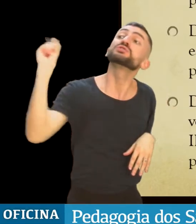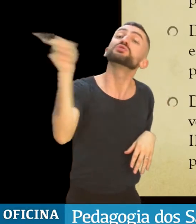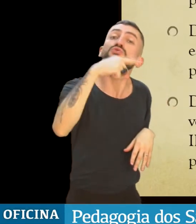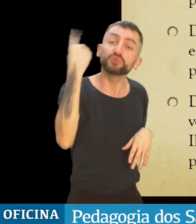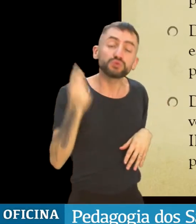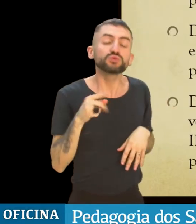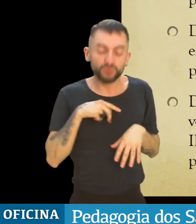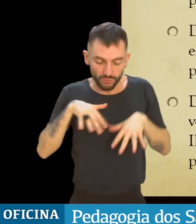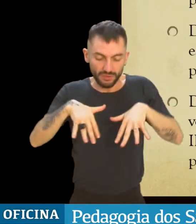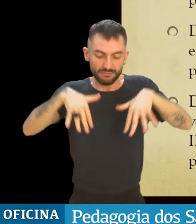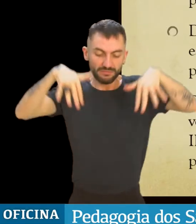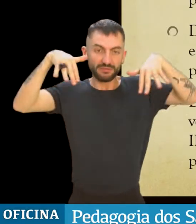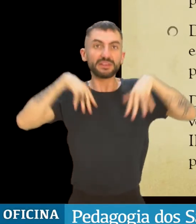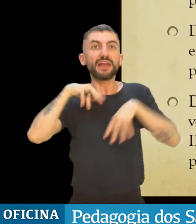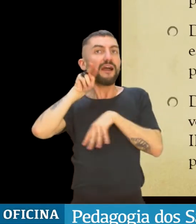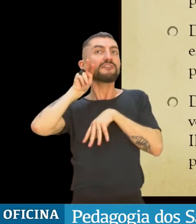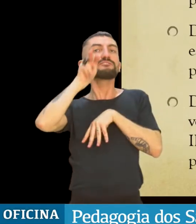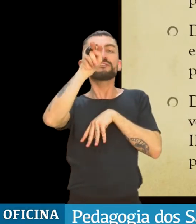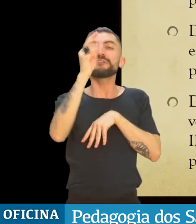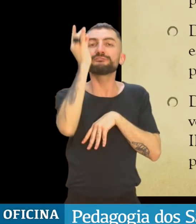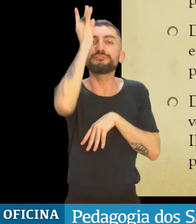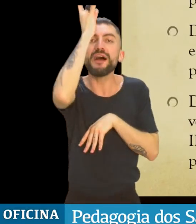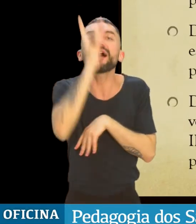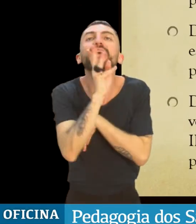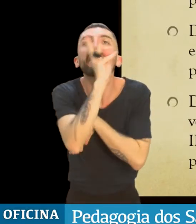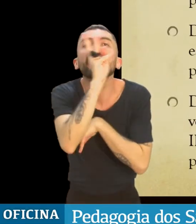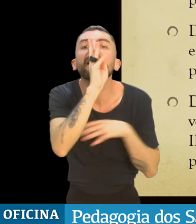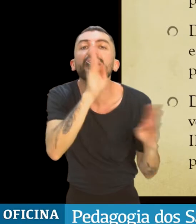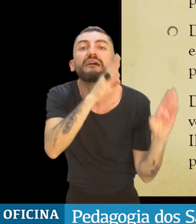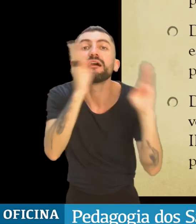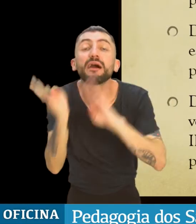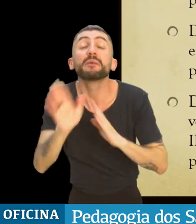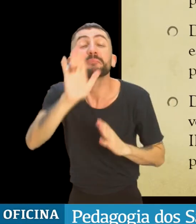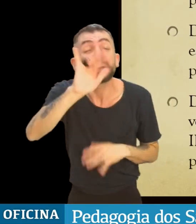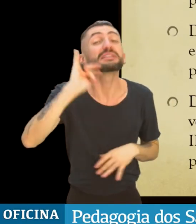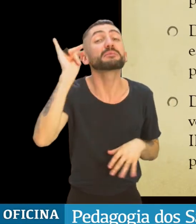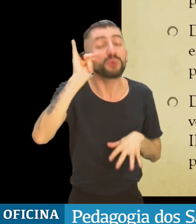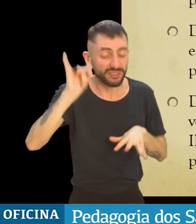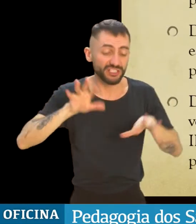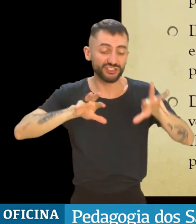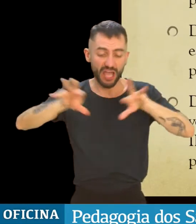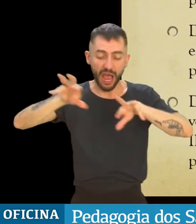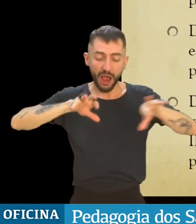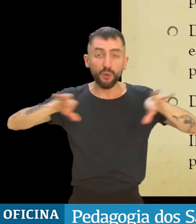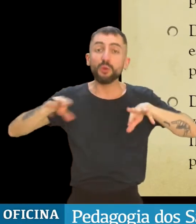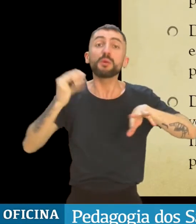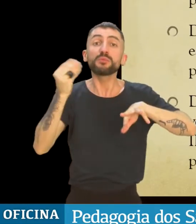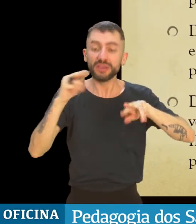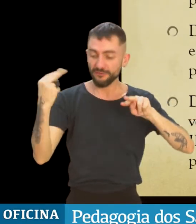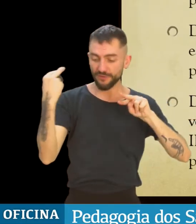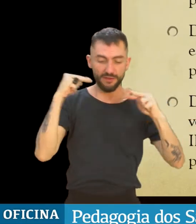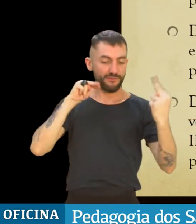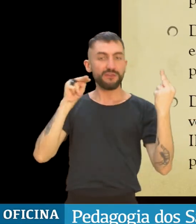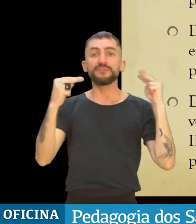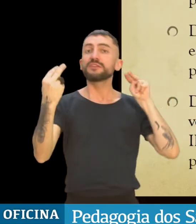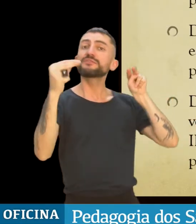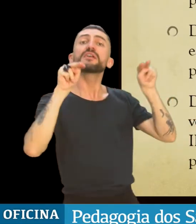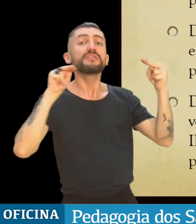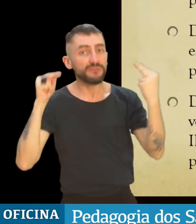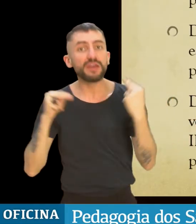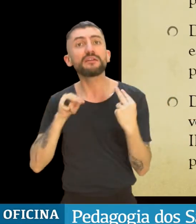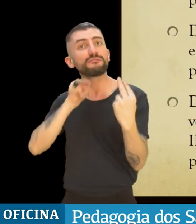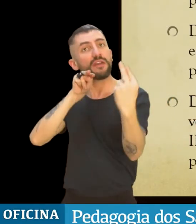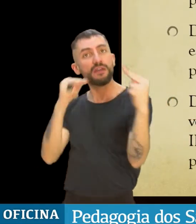dos artistas, mas é você tentar fazer de alguma forma que as pessoas também possam se ver ao longo da atividade, né? Ao longo